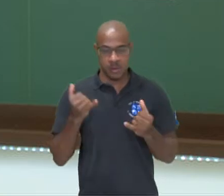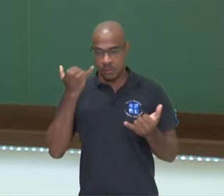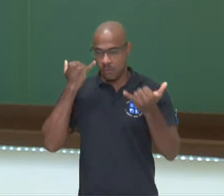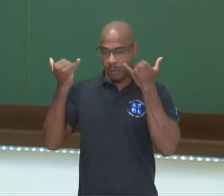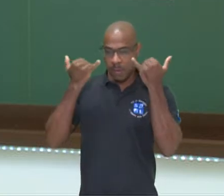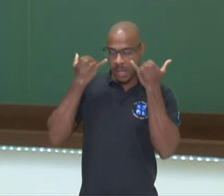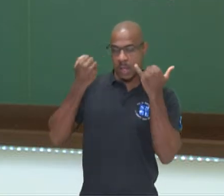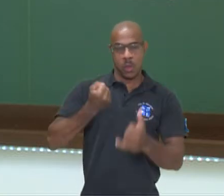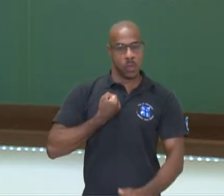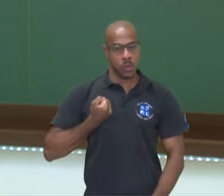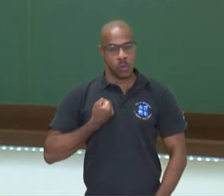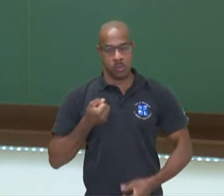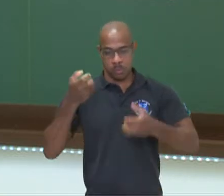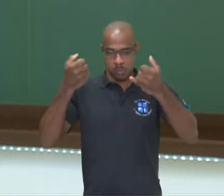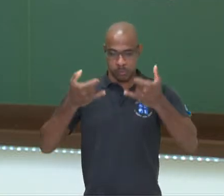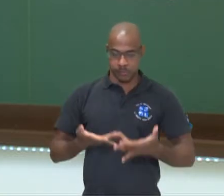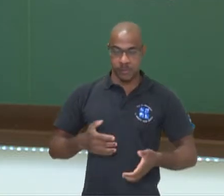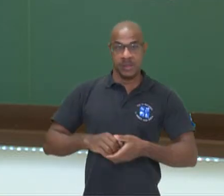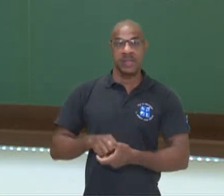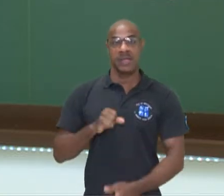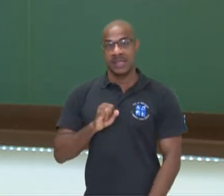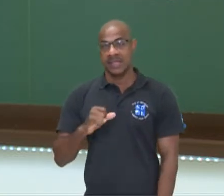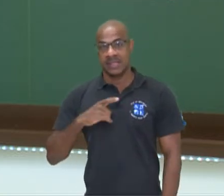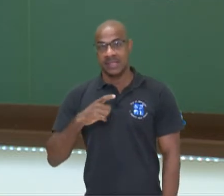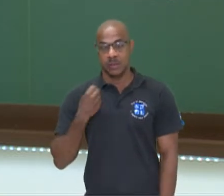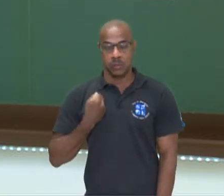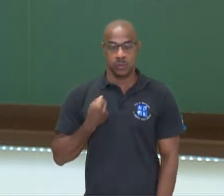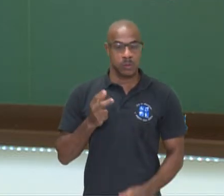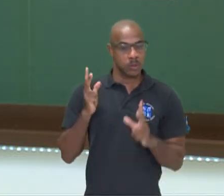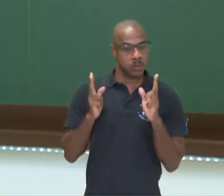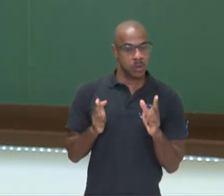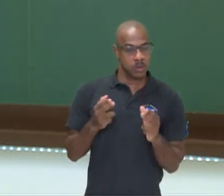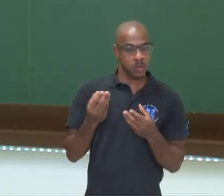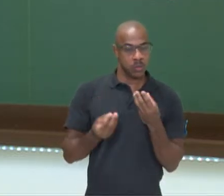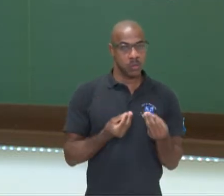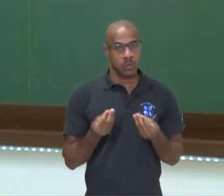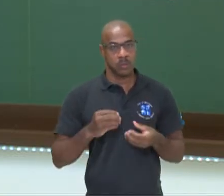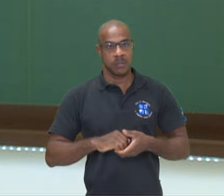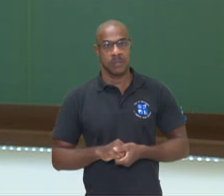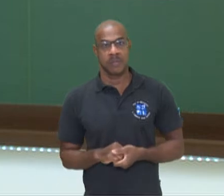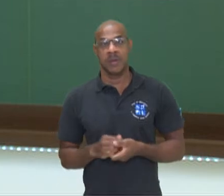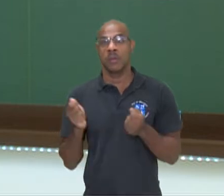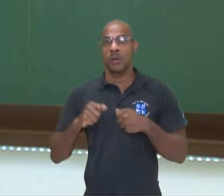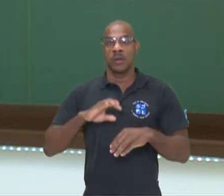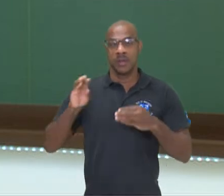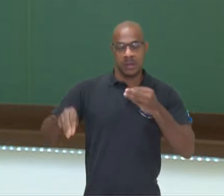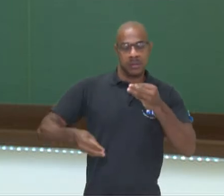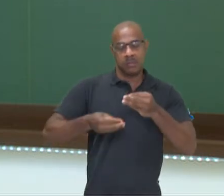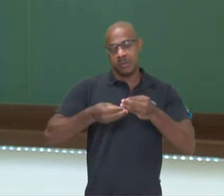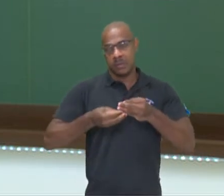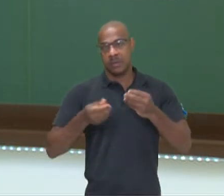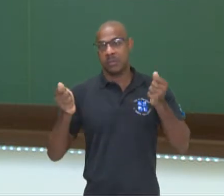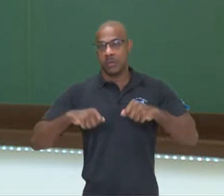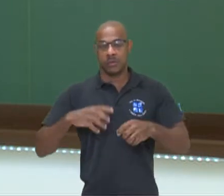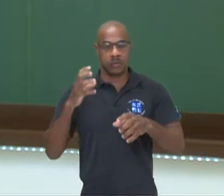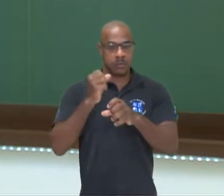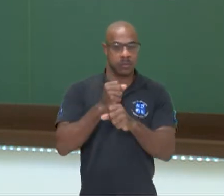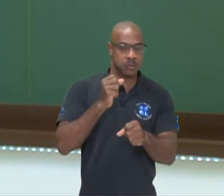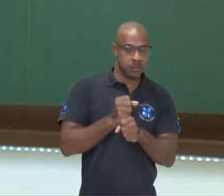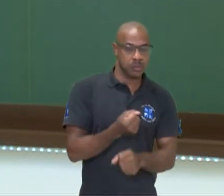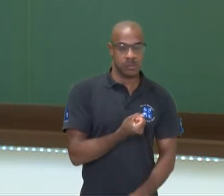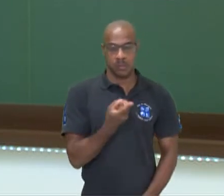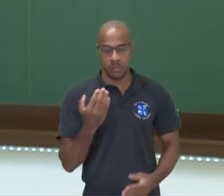informações numéricos, se a unidade é a mesma. Porque se for a mesma, você pode adicionar, pode operar, pode